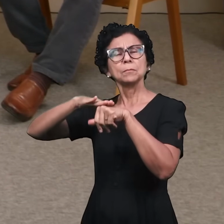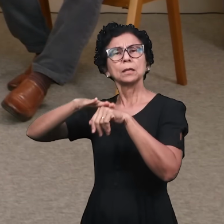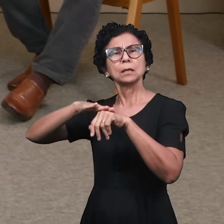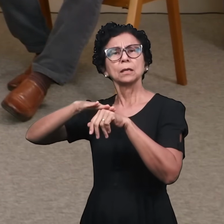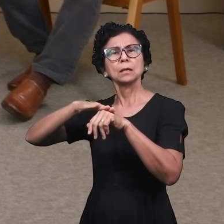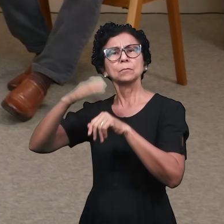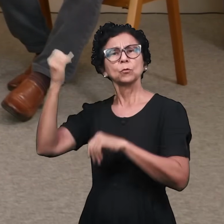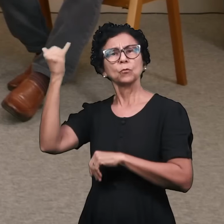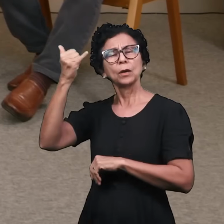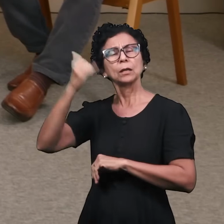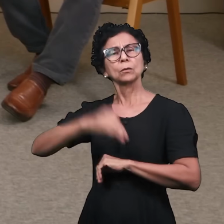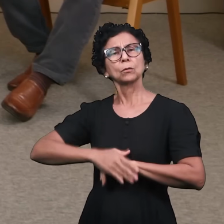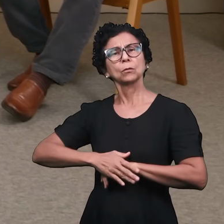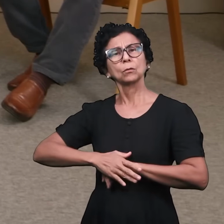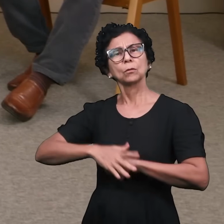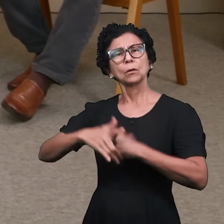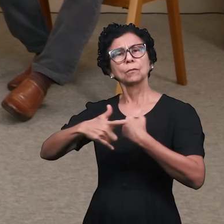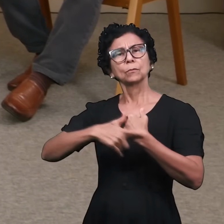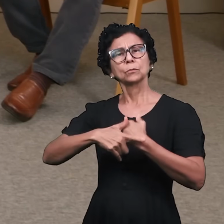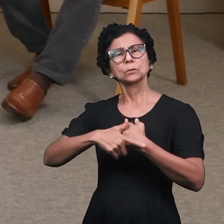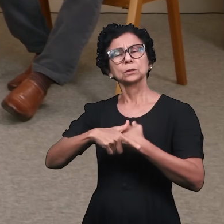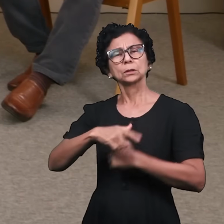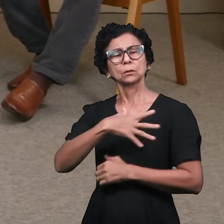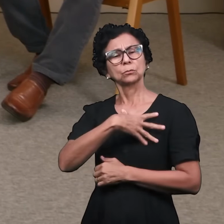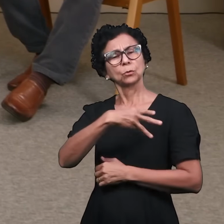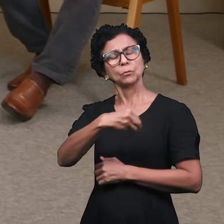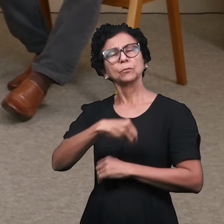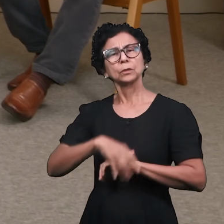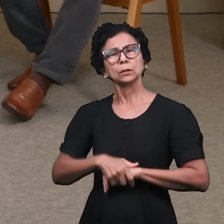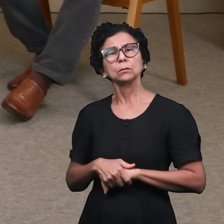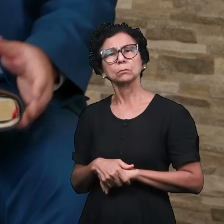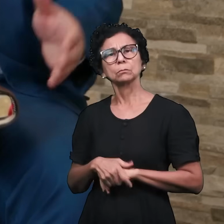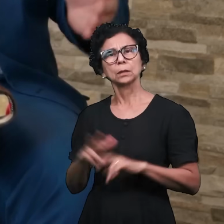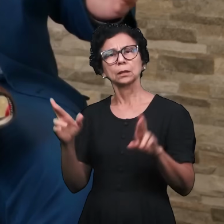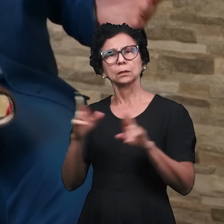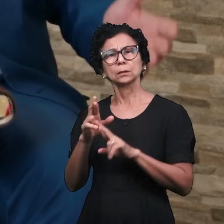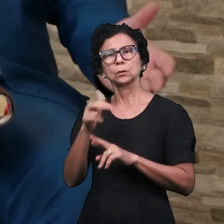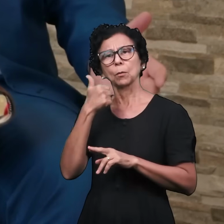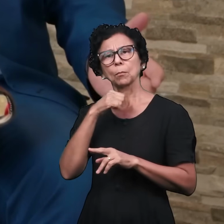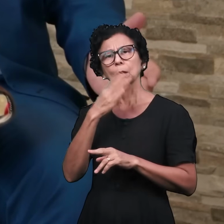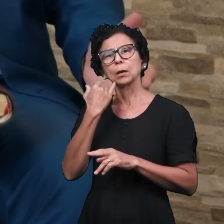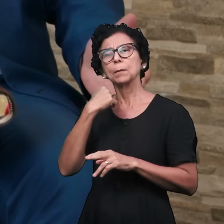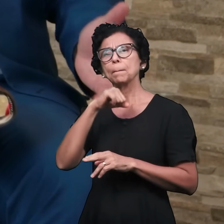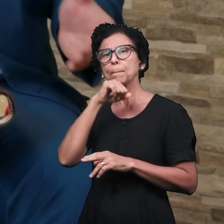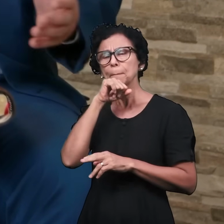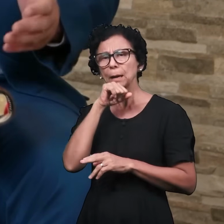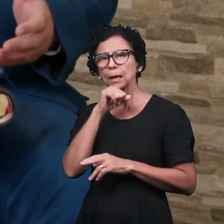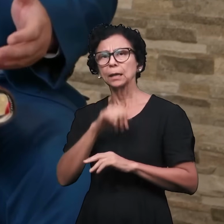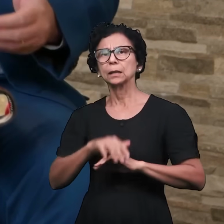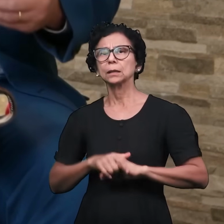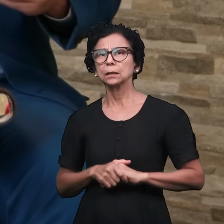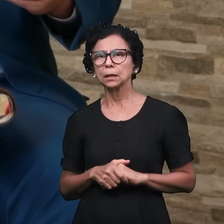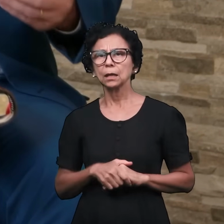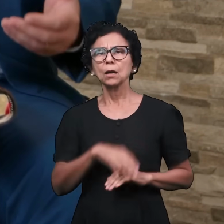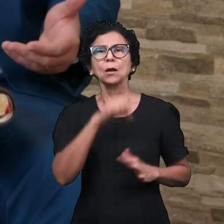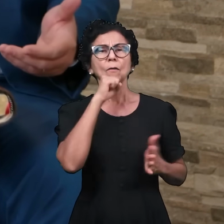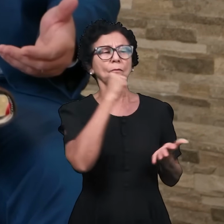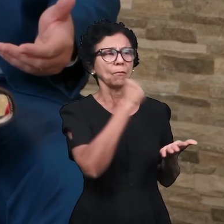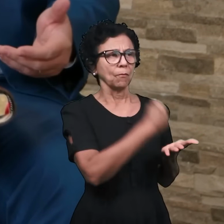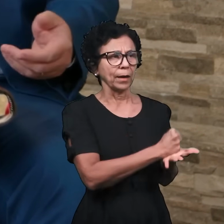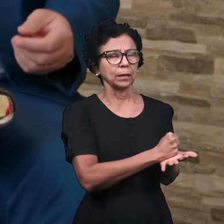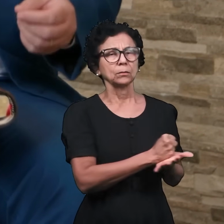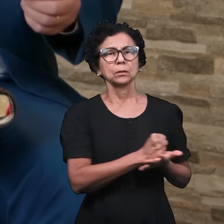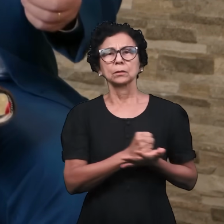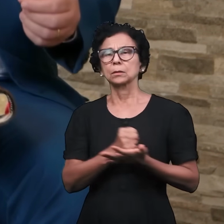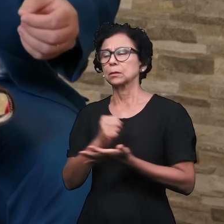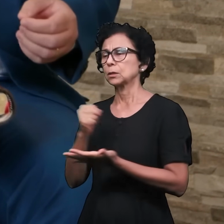grande àquilo que é o papel dos filhos na família e principalmente diante dos pais. Vemos no Velho e no Novo Testamento muitos